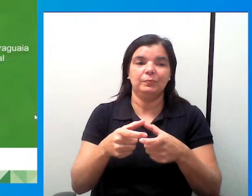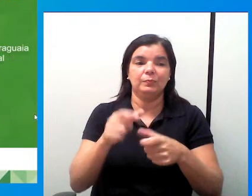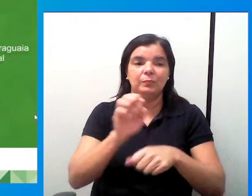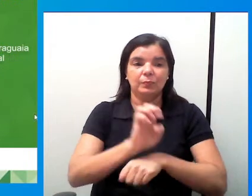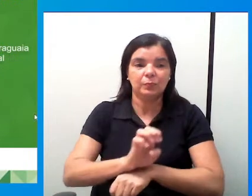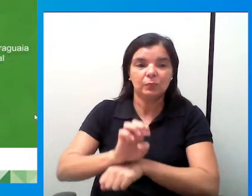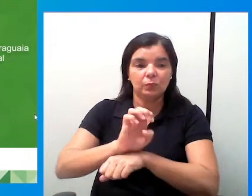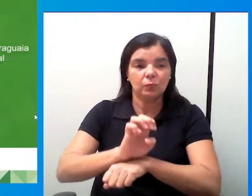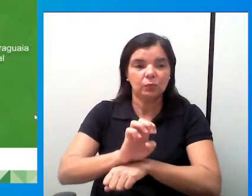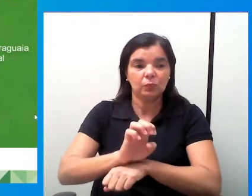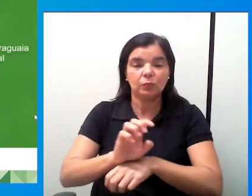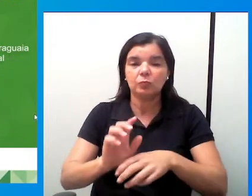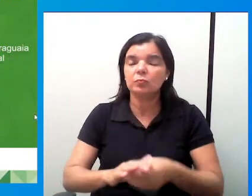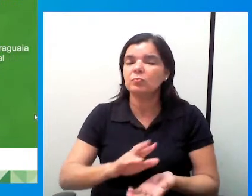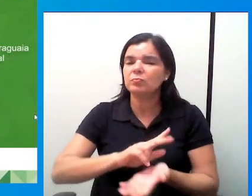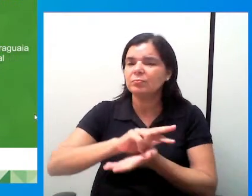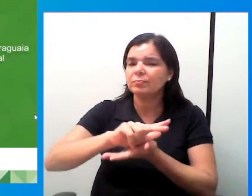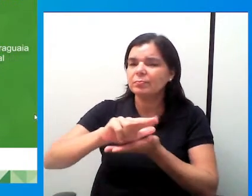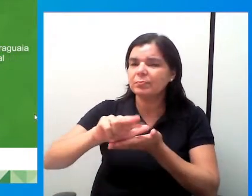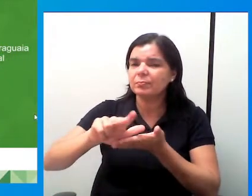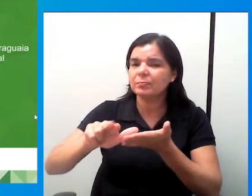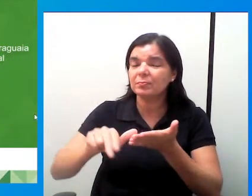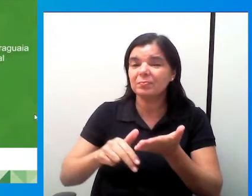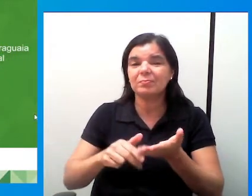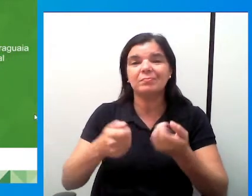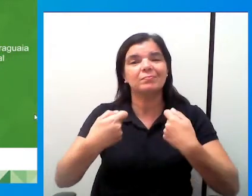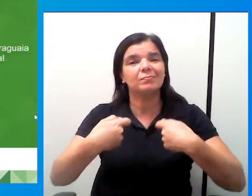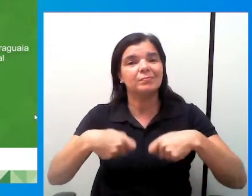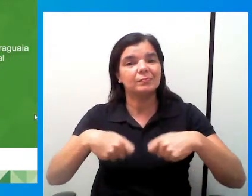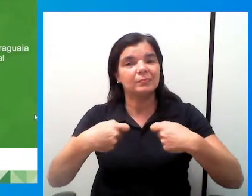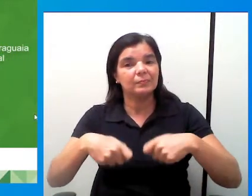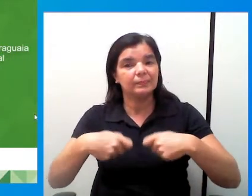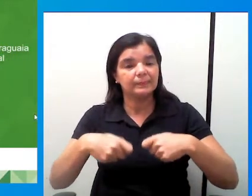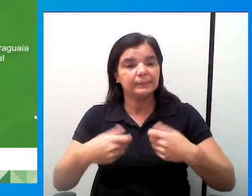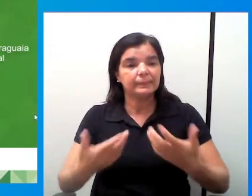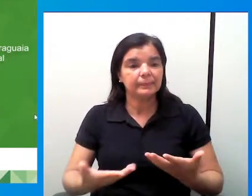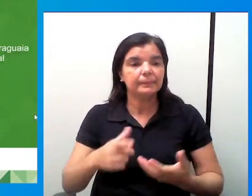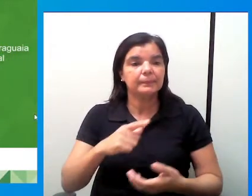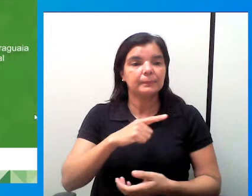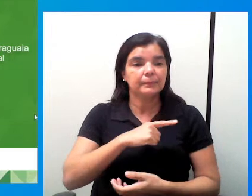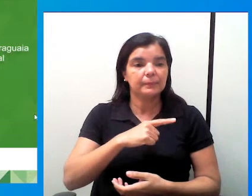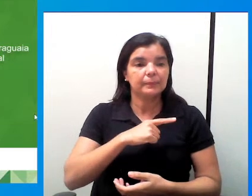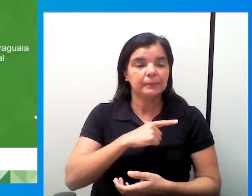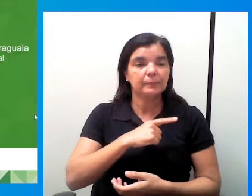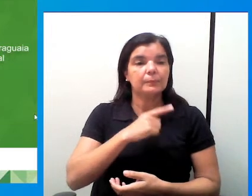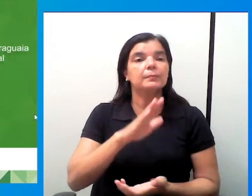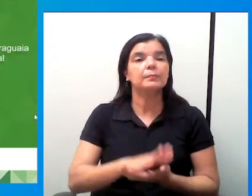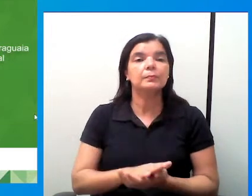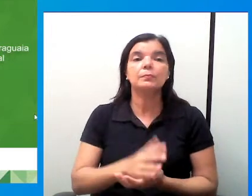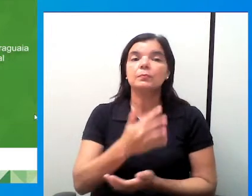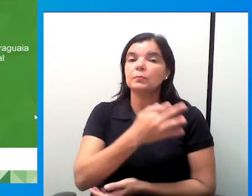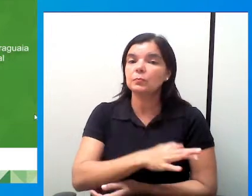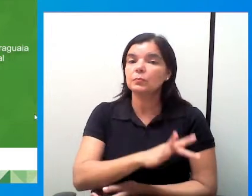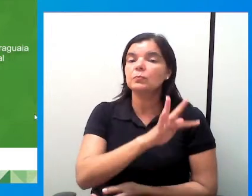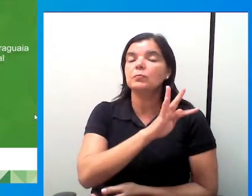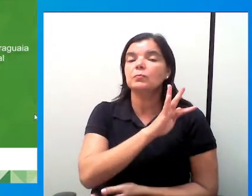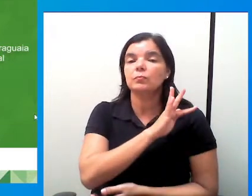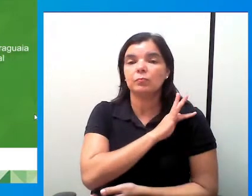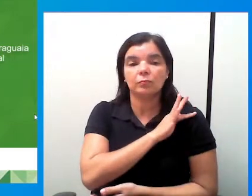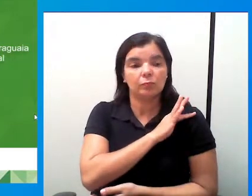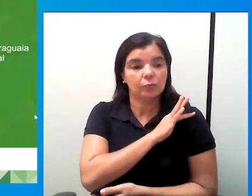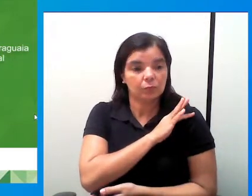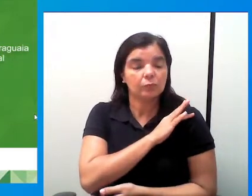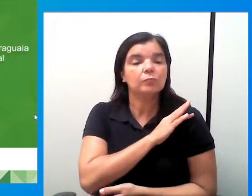que apresenta inúmeras carências e que o IFPA, ele tem um papel fundamental no